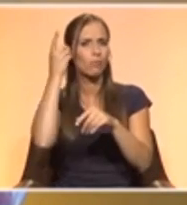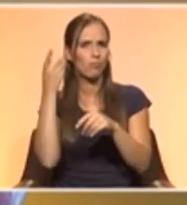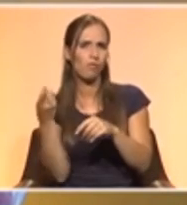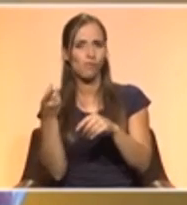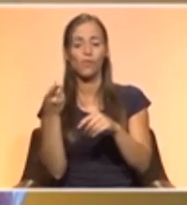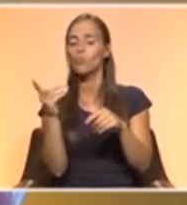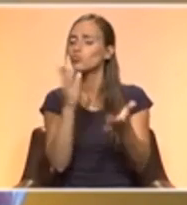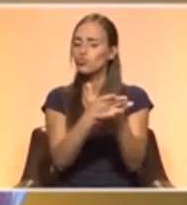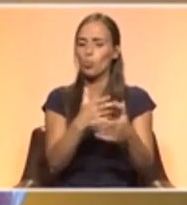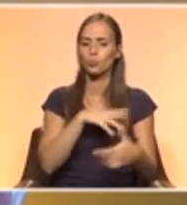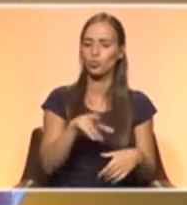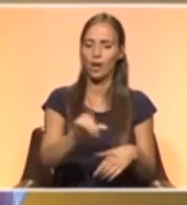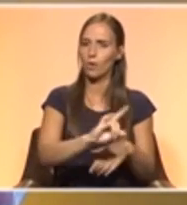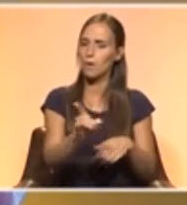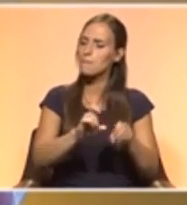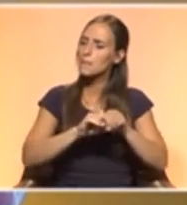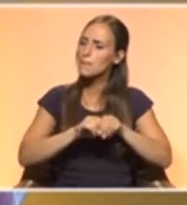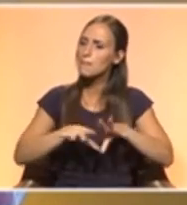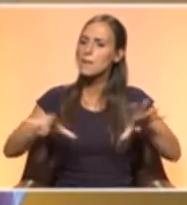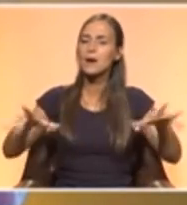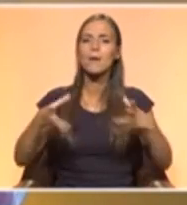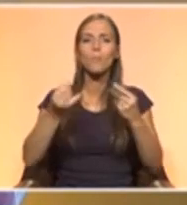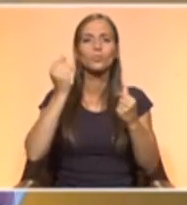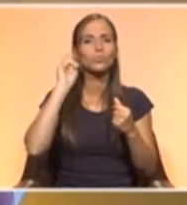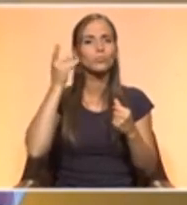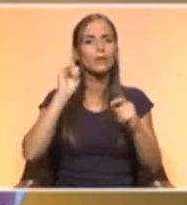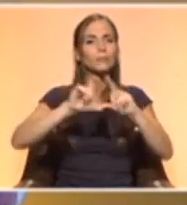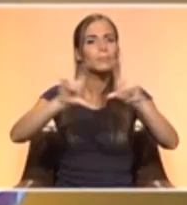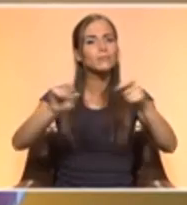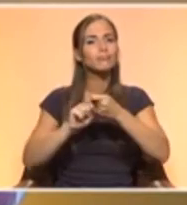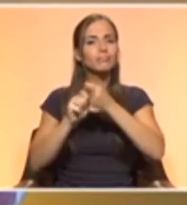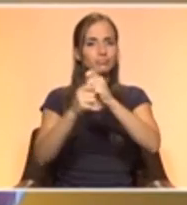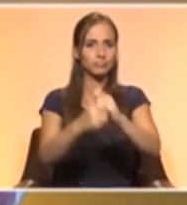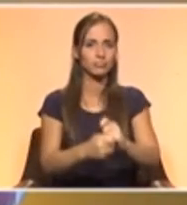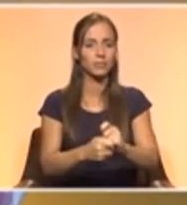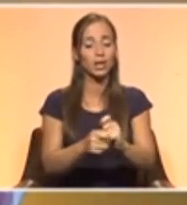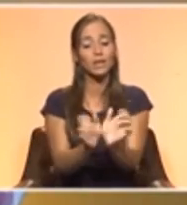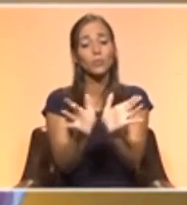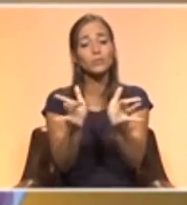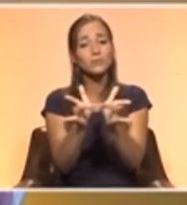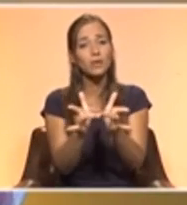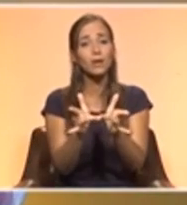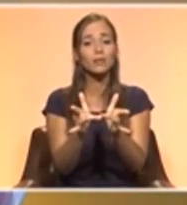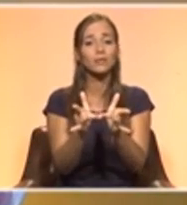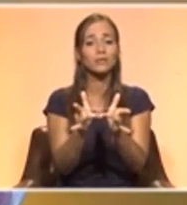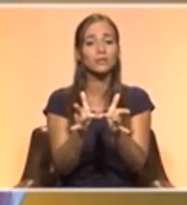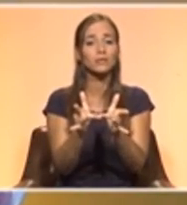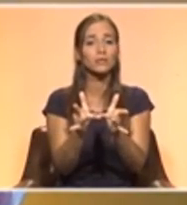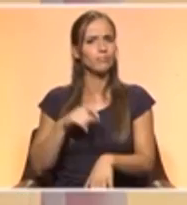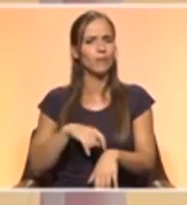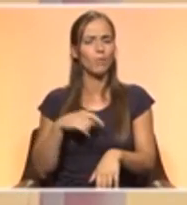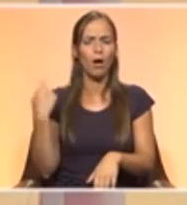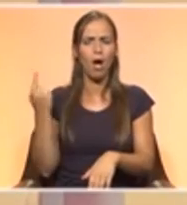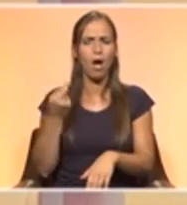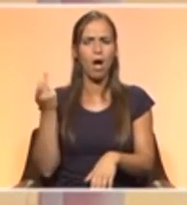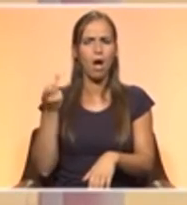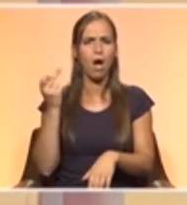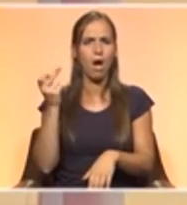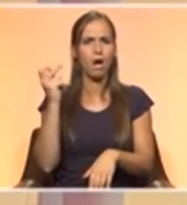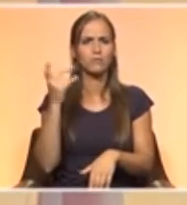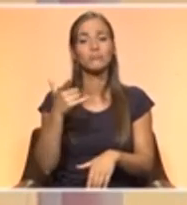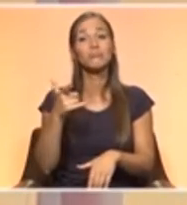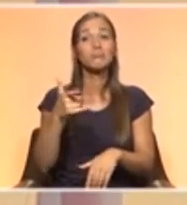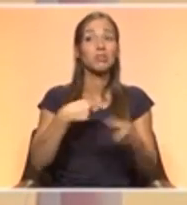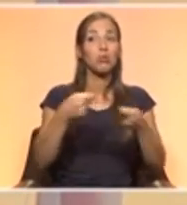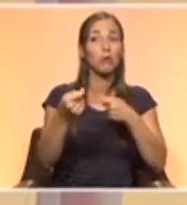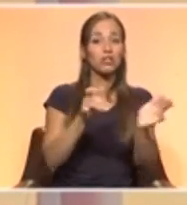todo o mundo e e que é fundamental as empresas adaptarem os seus websites e conteúdos para o mobile uhum Eduardo negócios online e